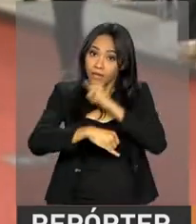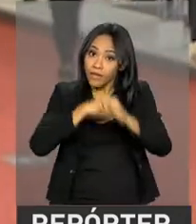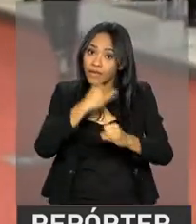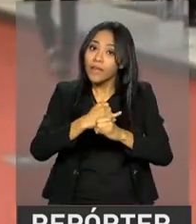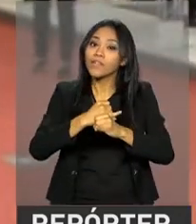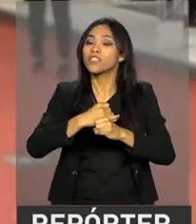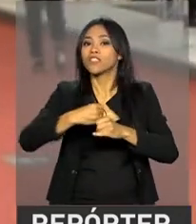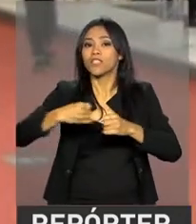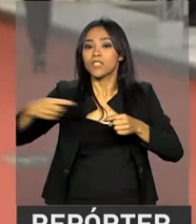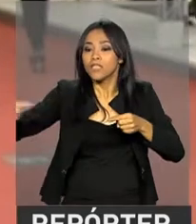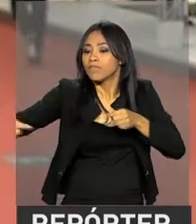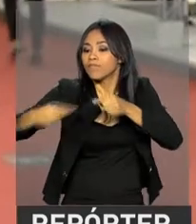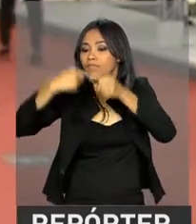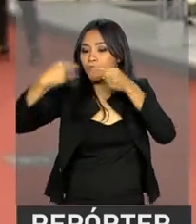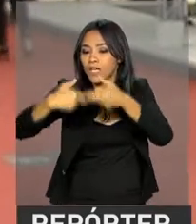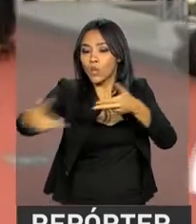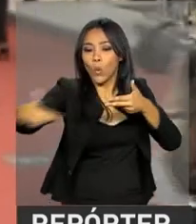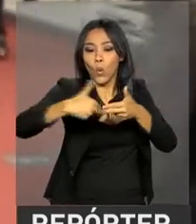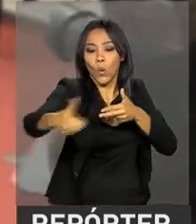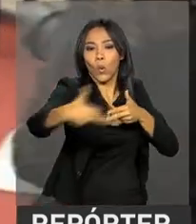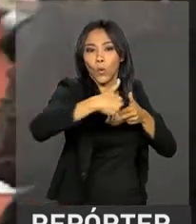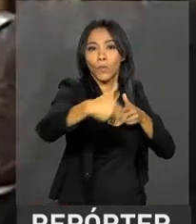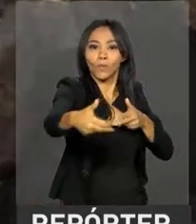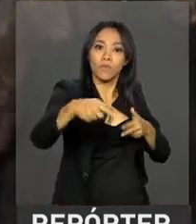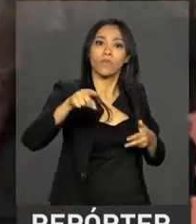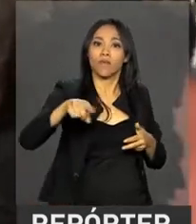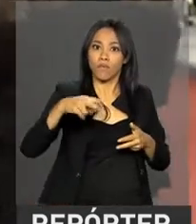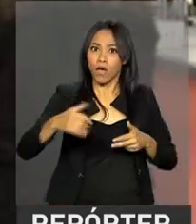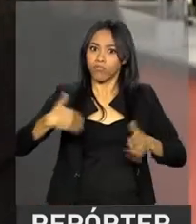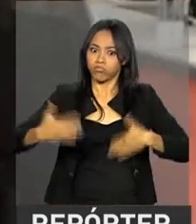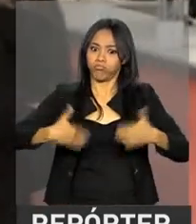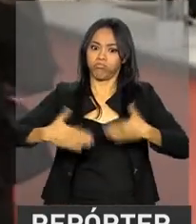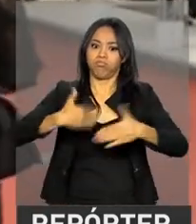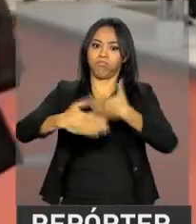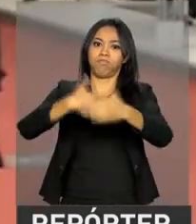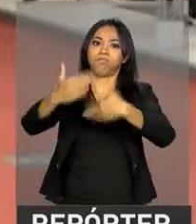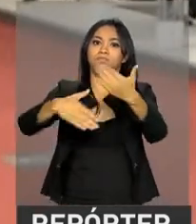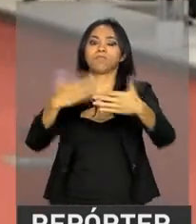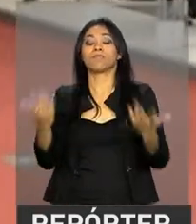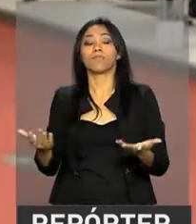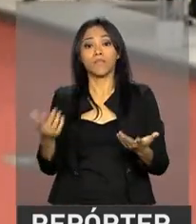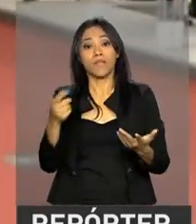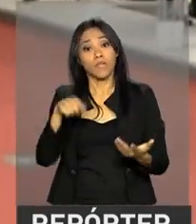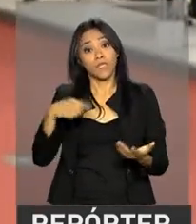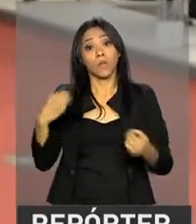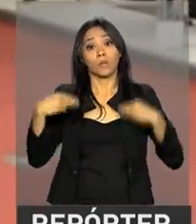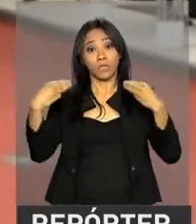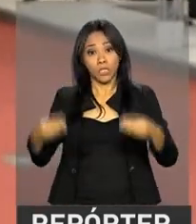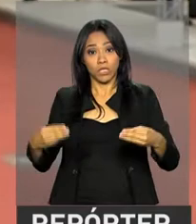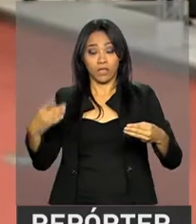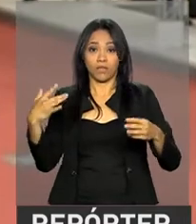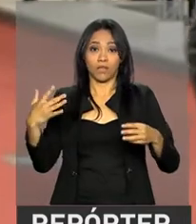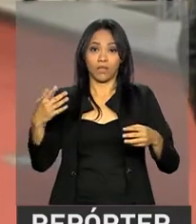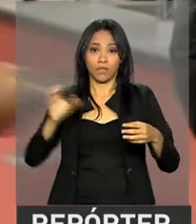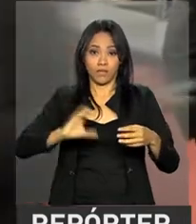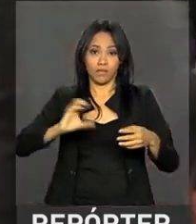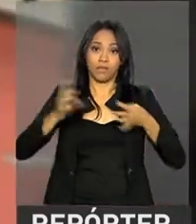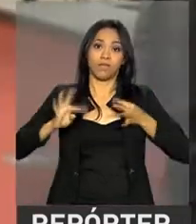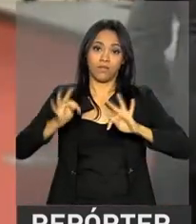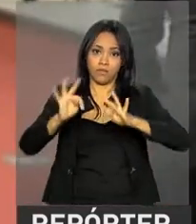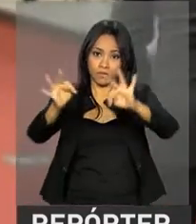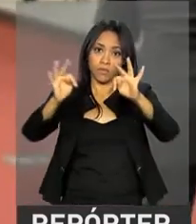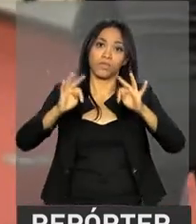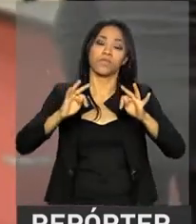dólares atento a esse potencial de geração de negócios renda e emprego o ministério da ciência tecnologia e inovações e comunicações